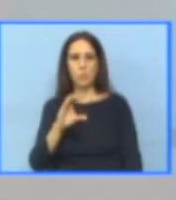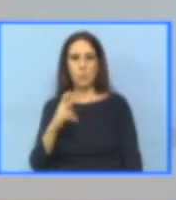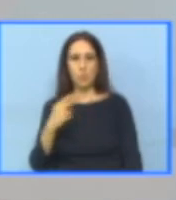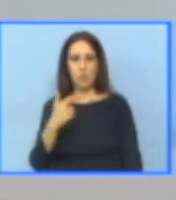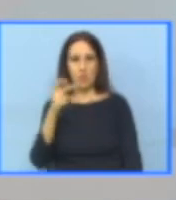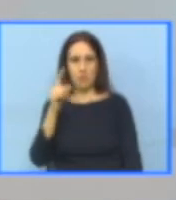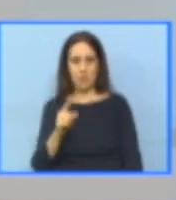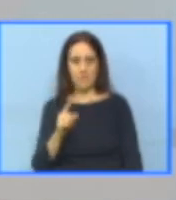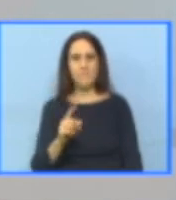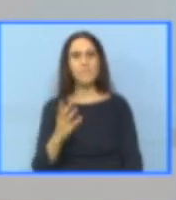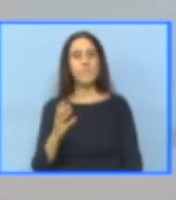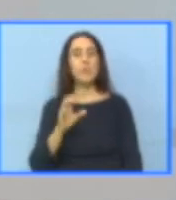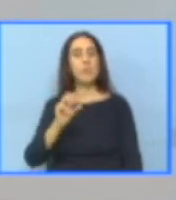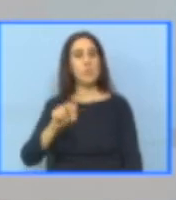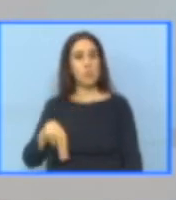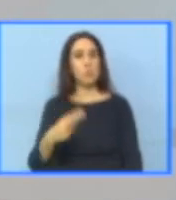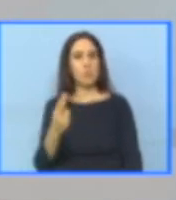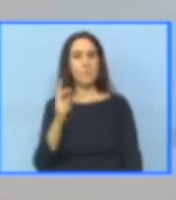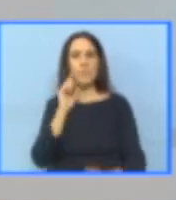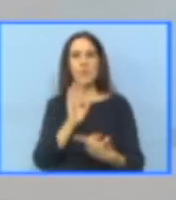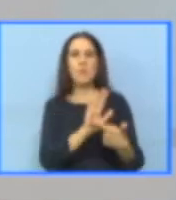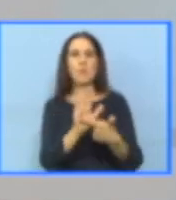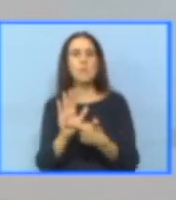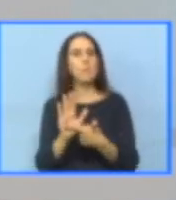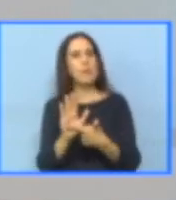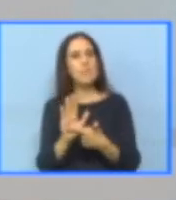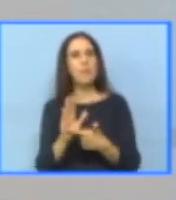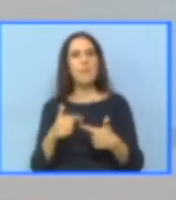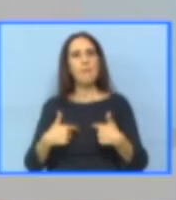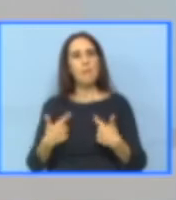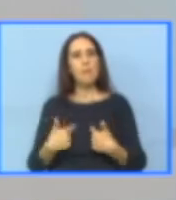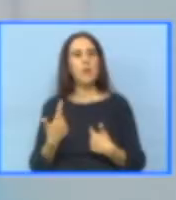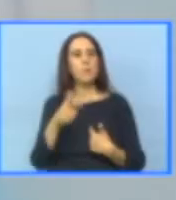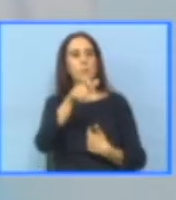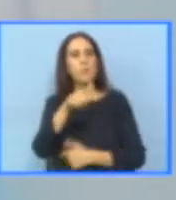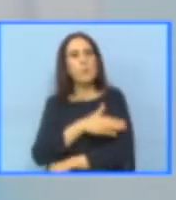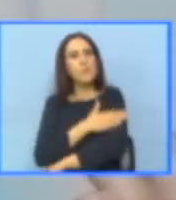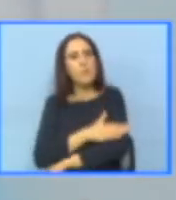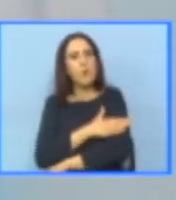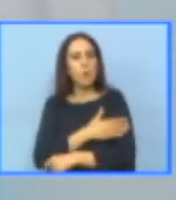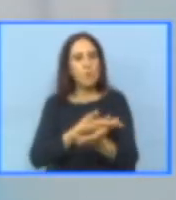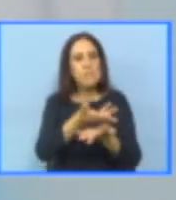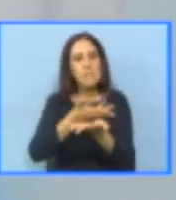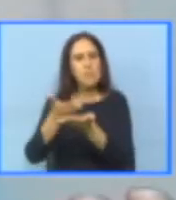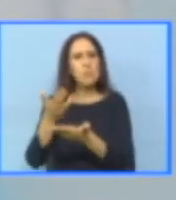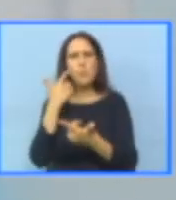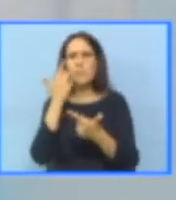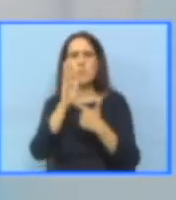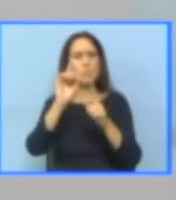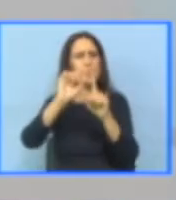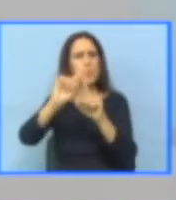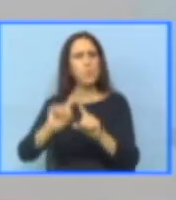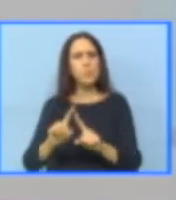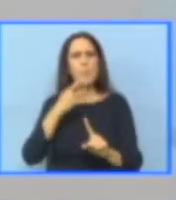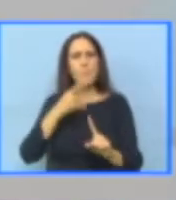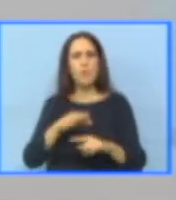indicam um exemplo do que é a solicitude pelos mais fracos. Não é todos os exemplos, não é tudo o que se pode